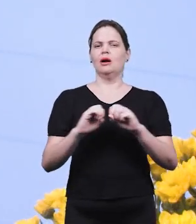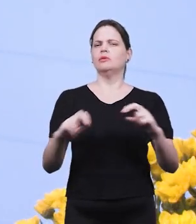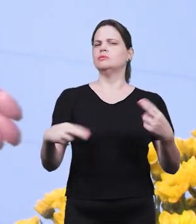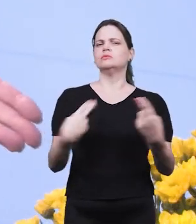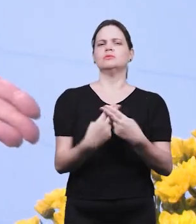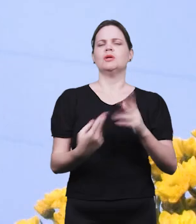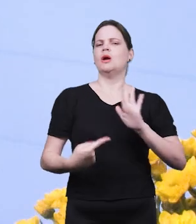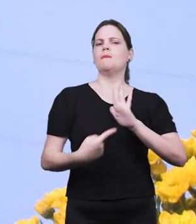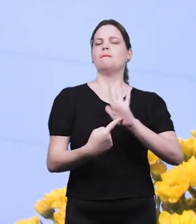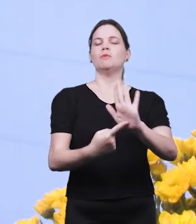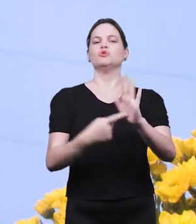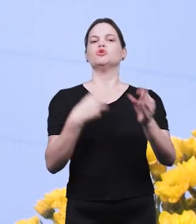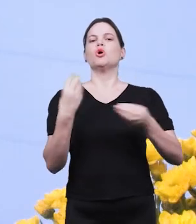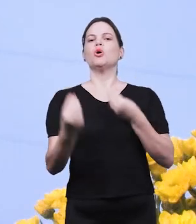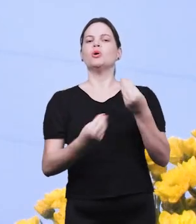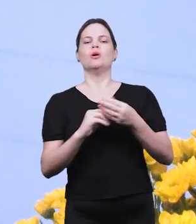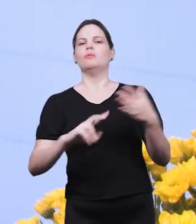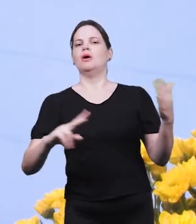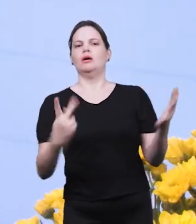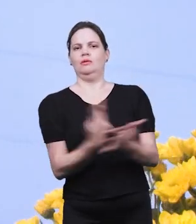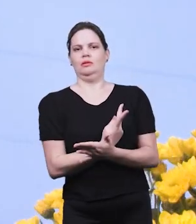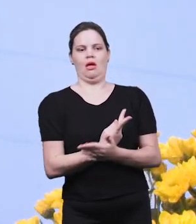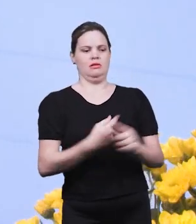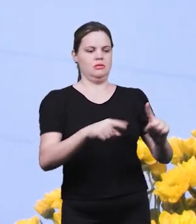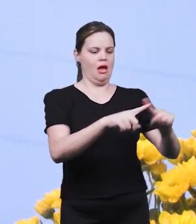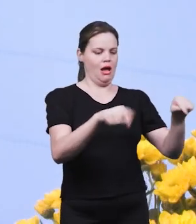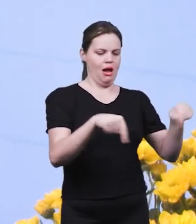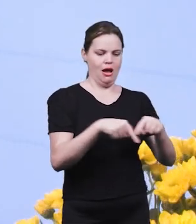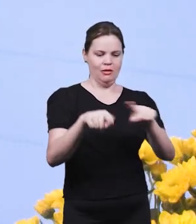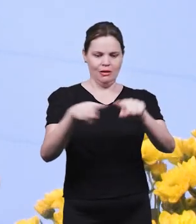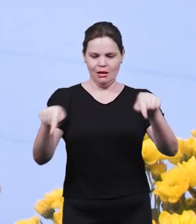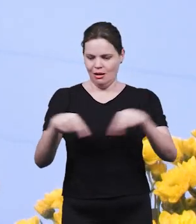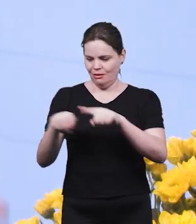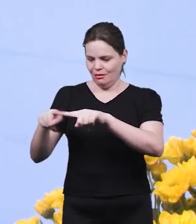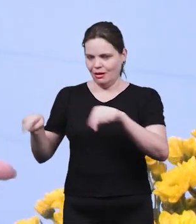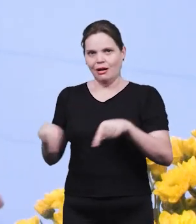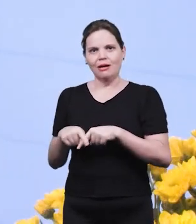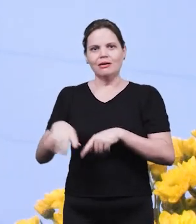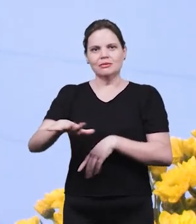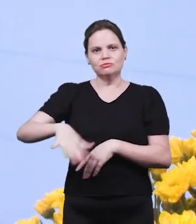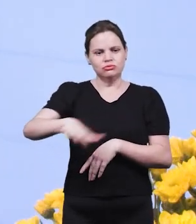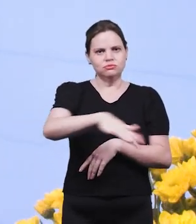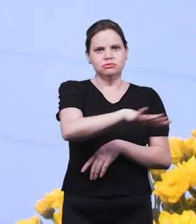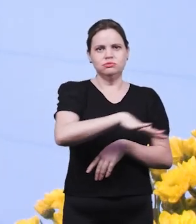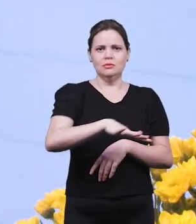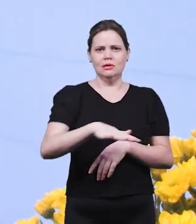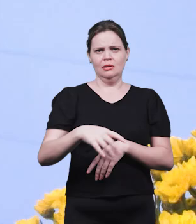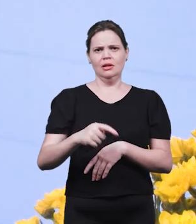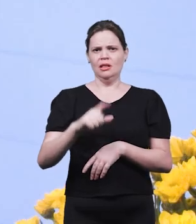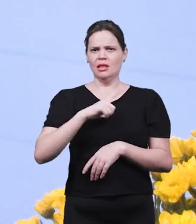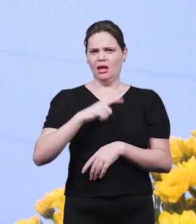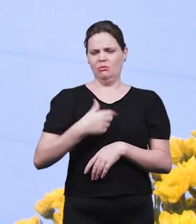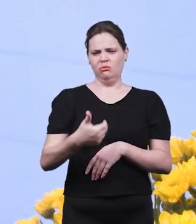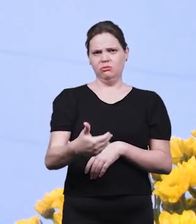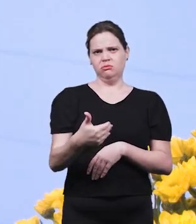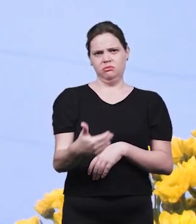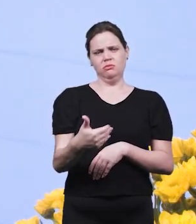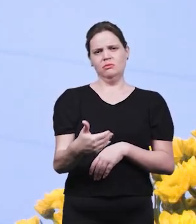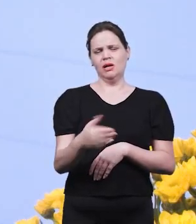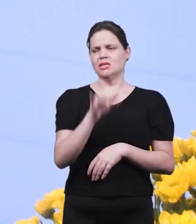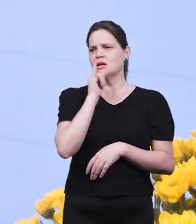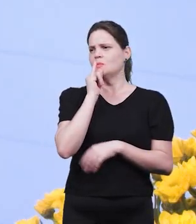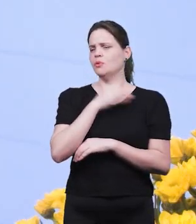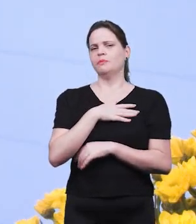à demarcação destas áreas, né, muito recentemente. No Espírito Santo, por